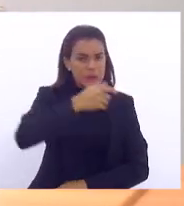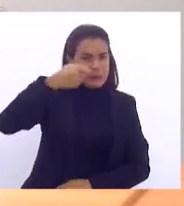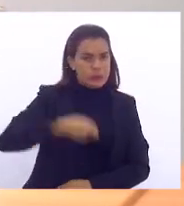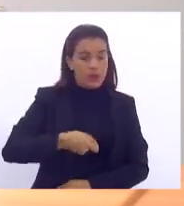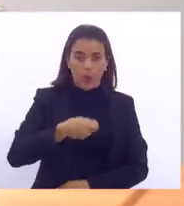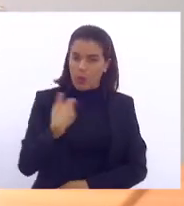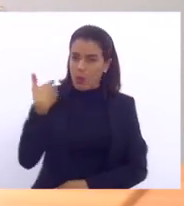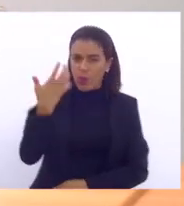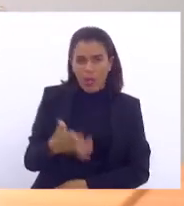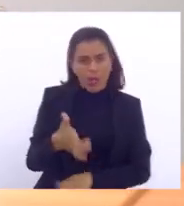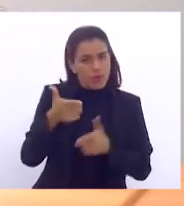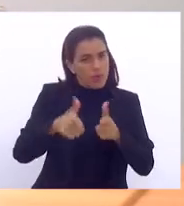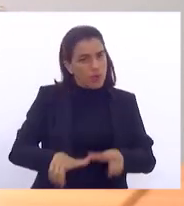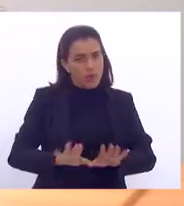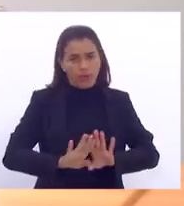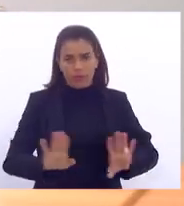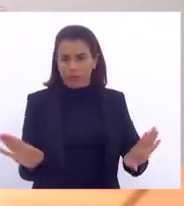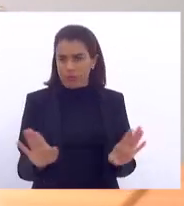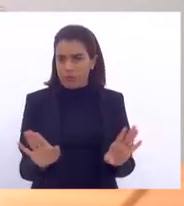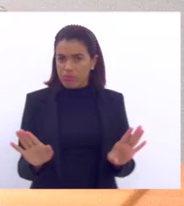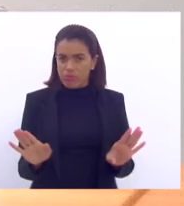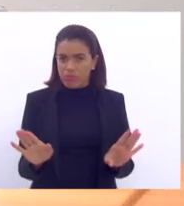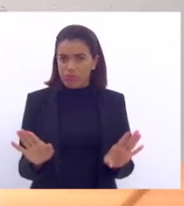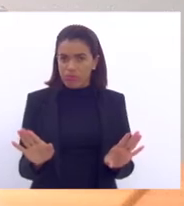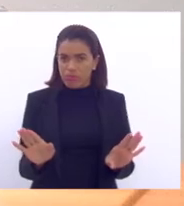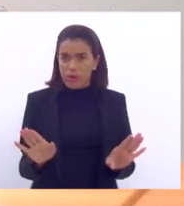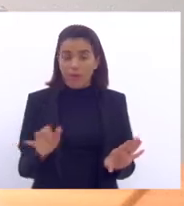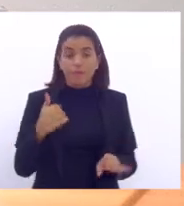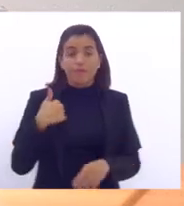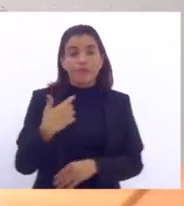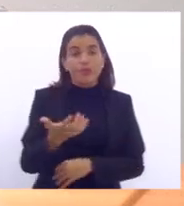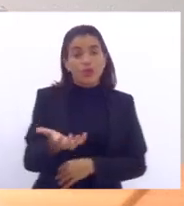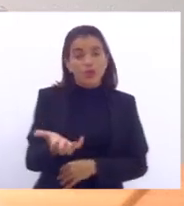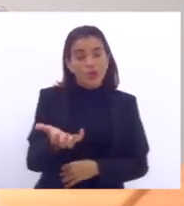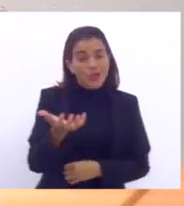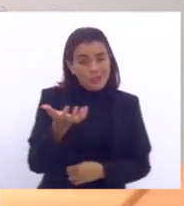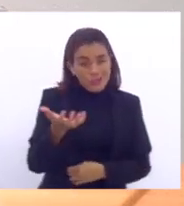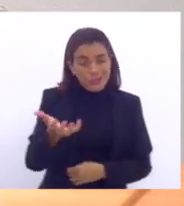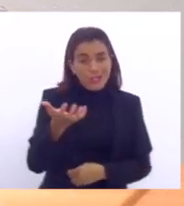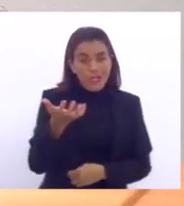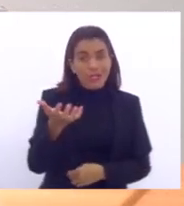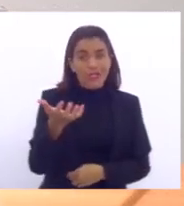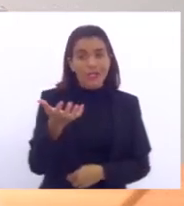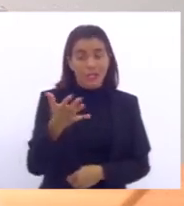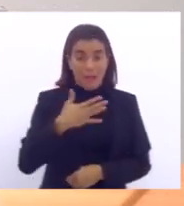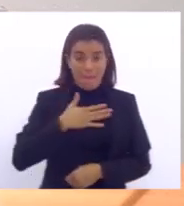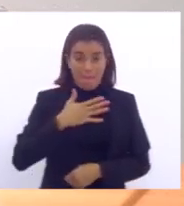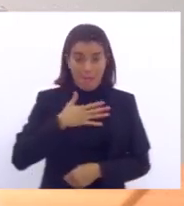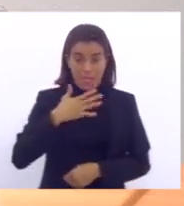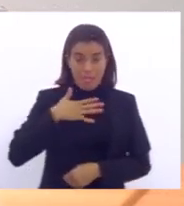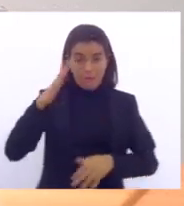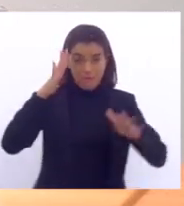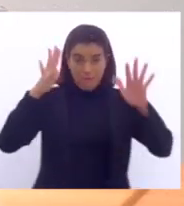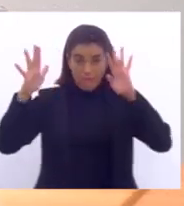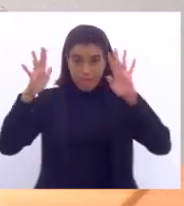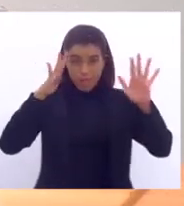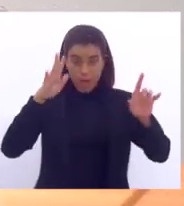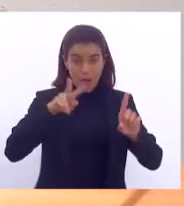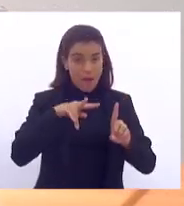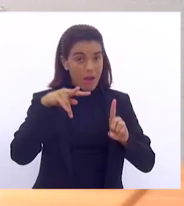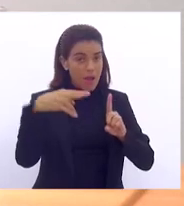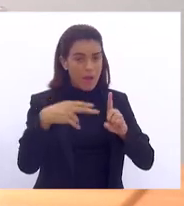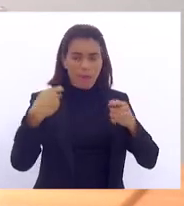novo eu não quero então nós queremos a nossa ide na minha concepção eu preciso